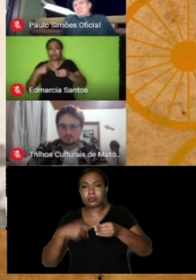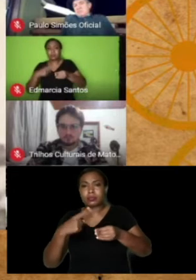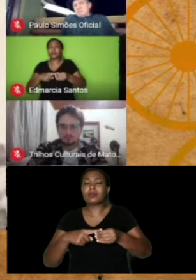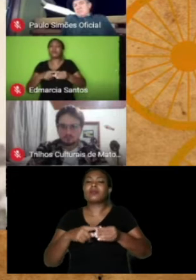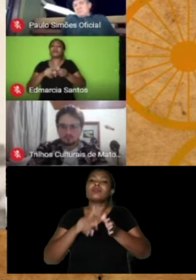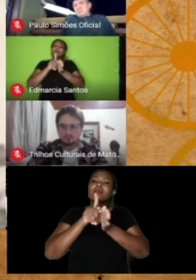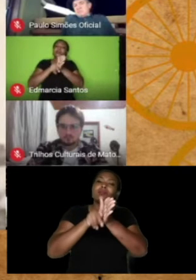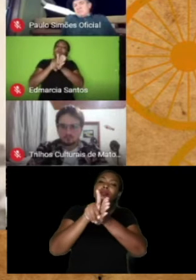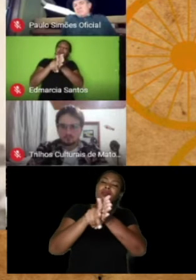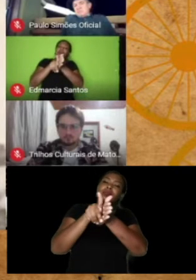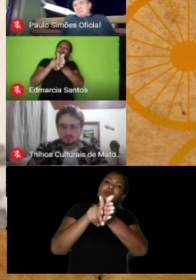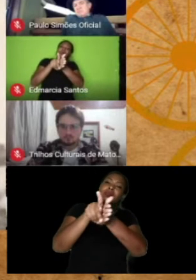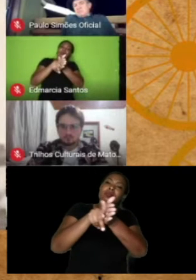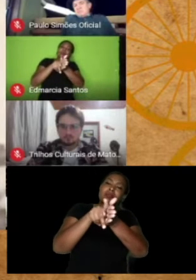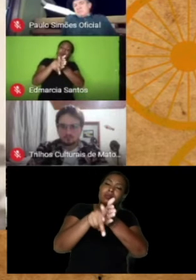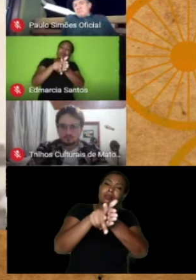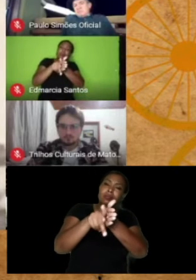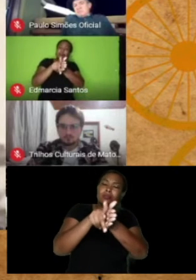trem foram...